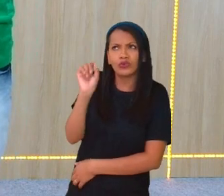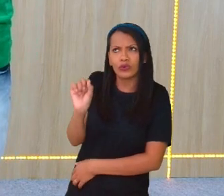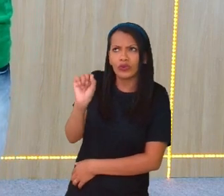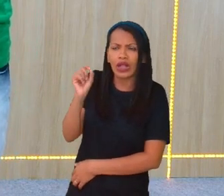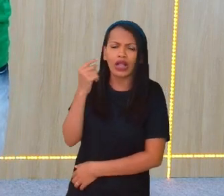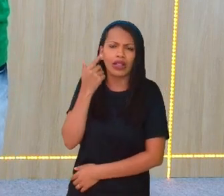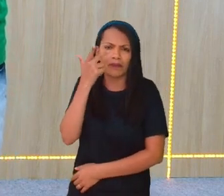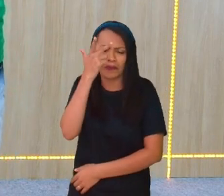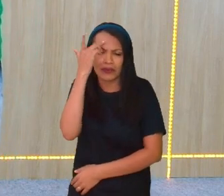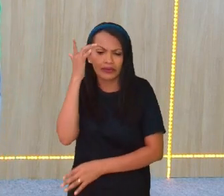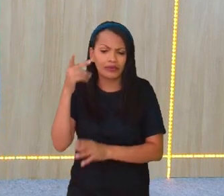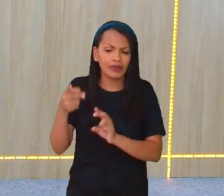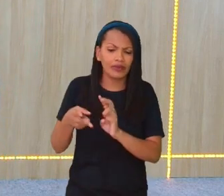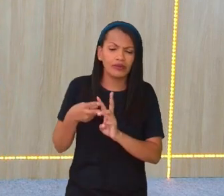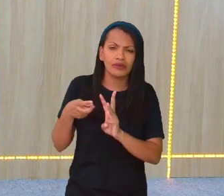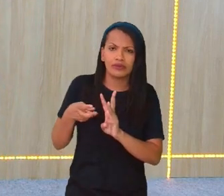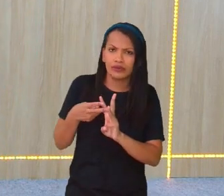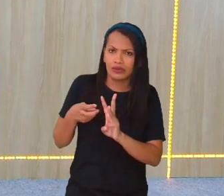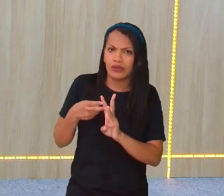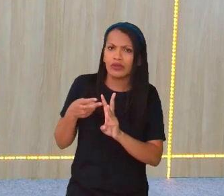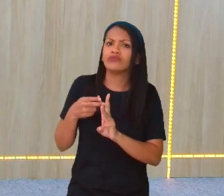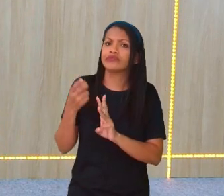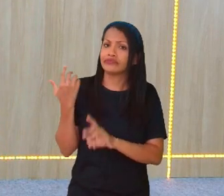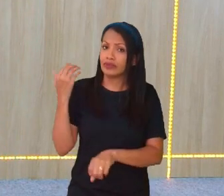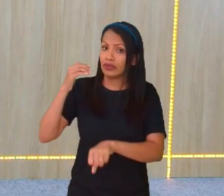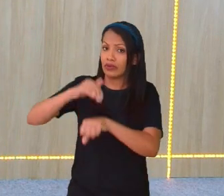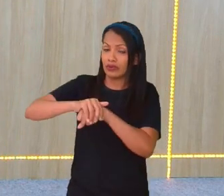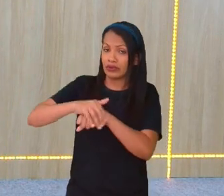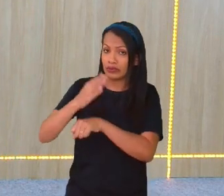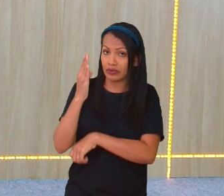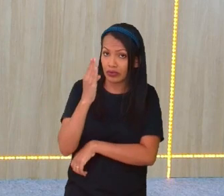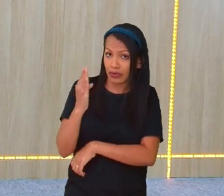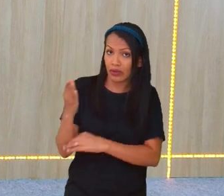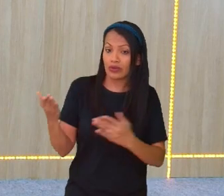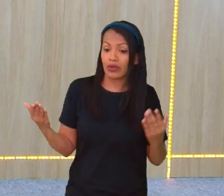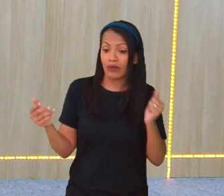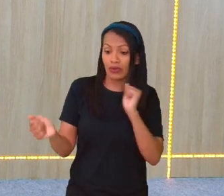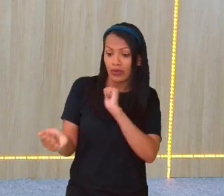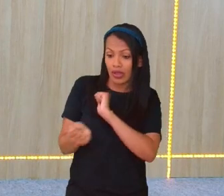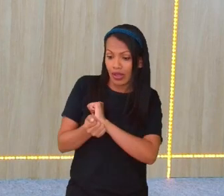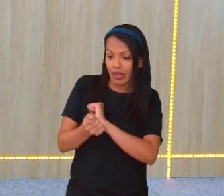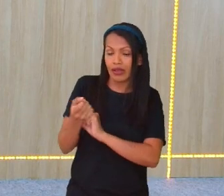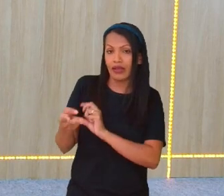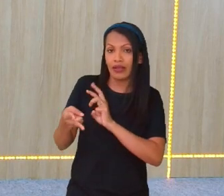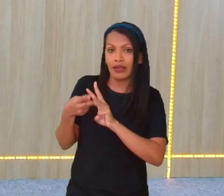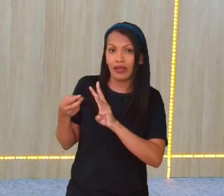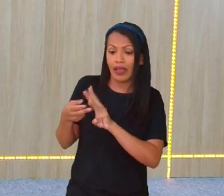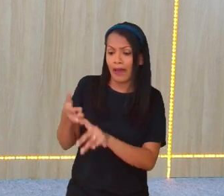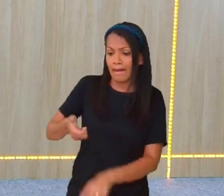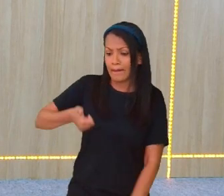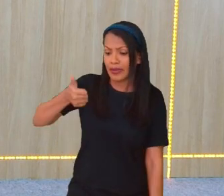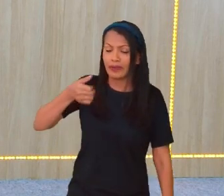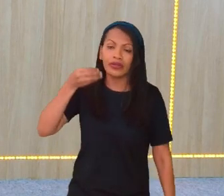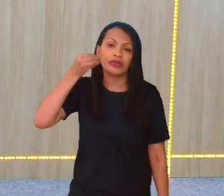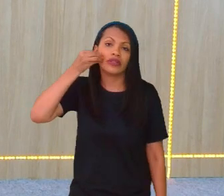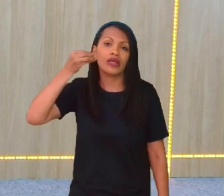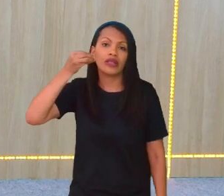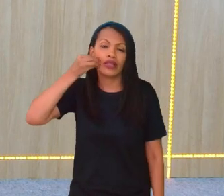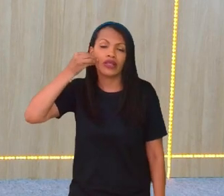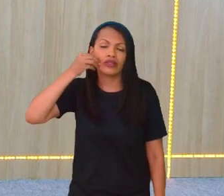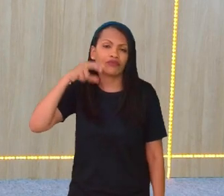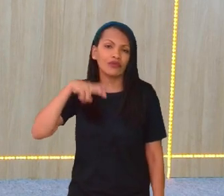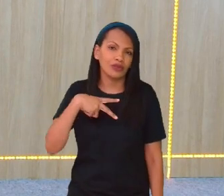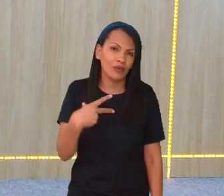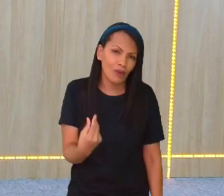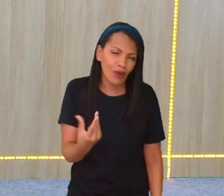dos indígenas na época, né? Da colonização no Brasil. Então a escravização indígena foi a primeira tentativa dos portugueses,